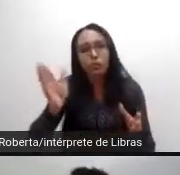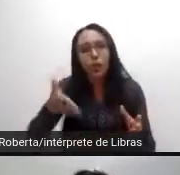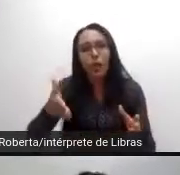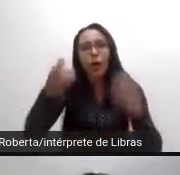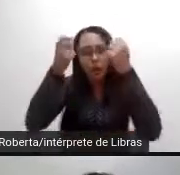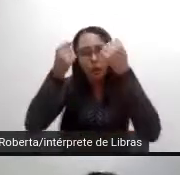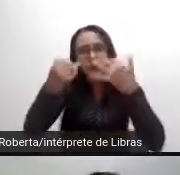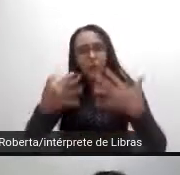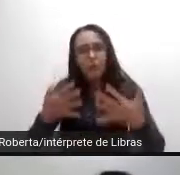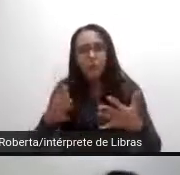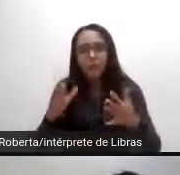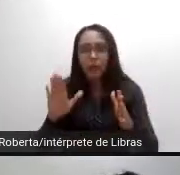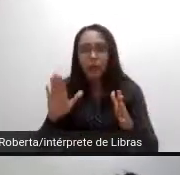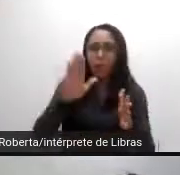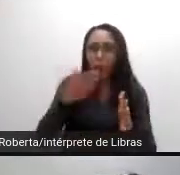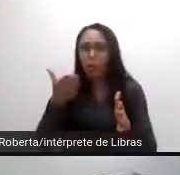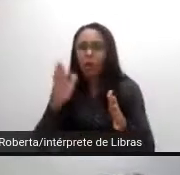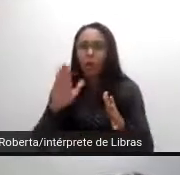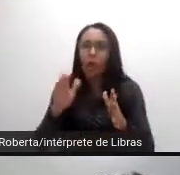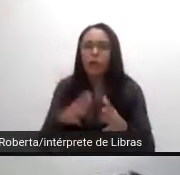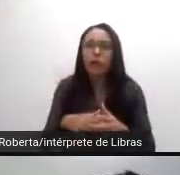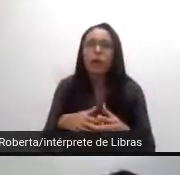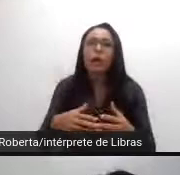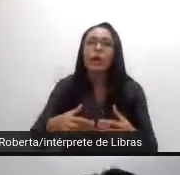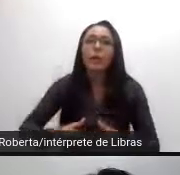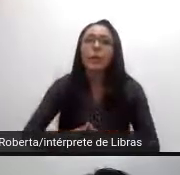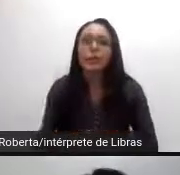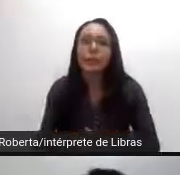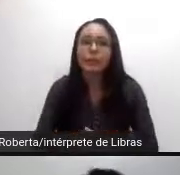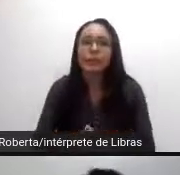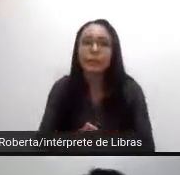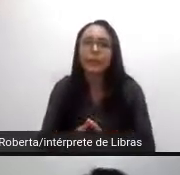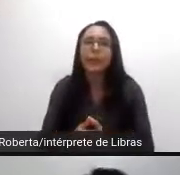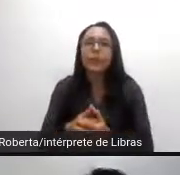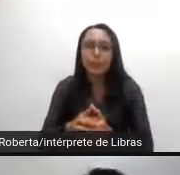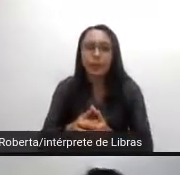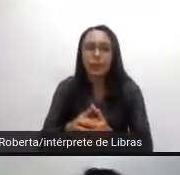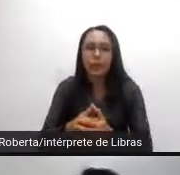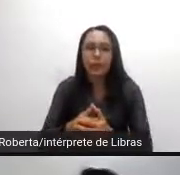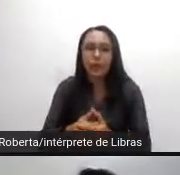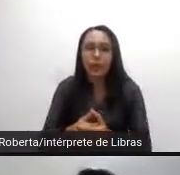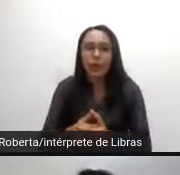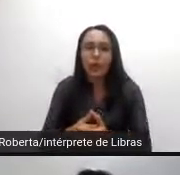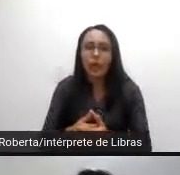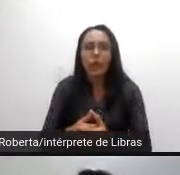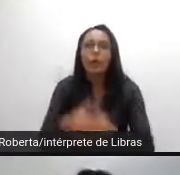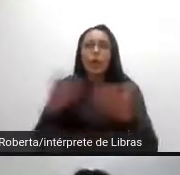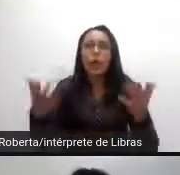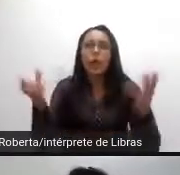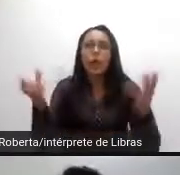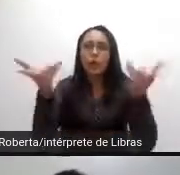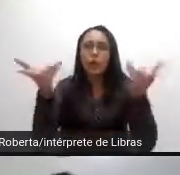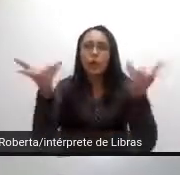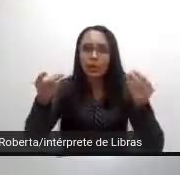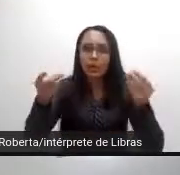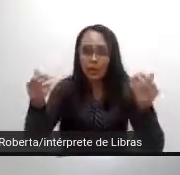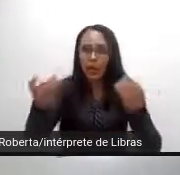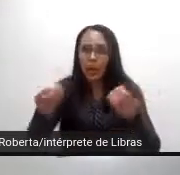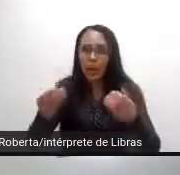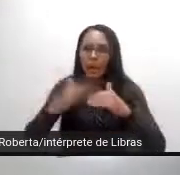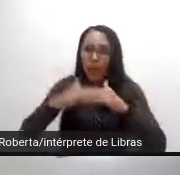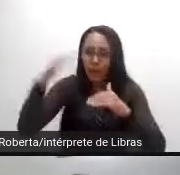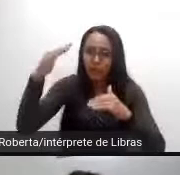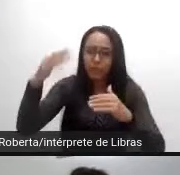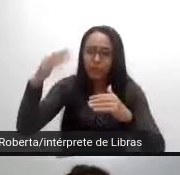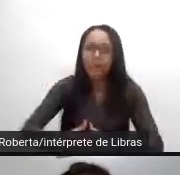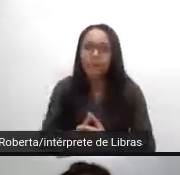suspense para que vocês queiram saber um pouco mais lá na frente e ter isso detalhado na mente de vocês.